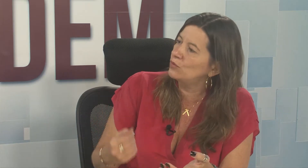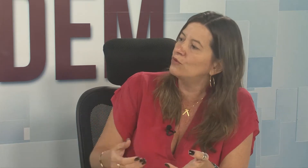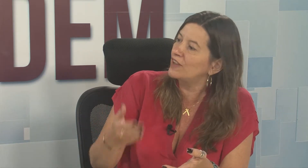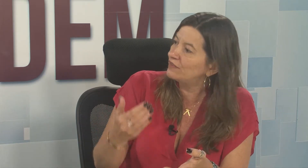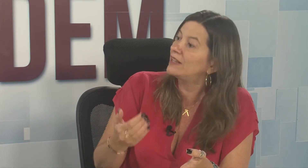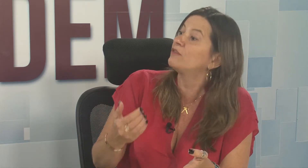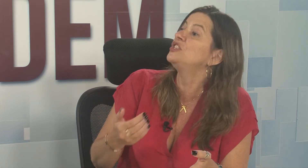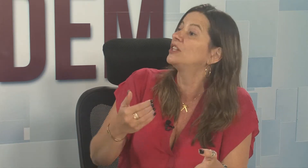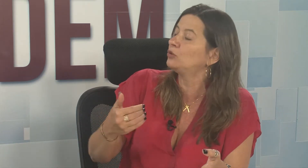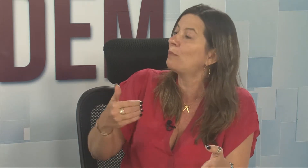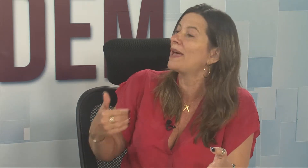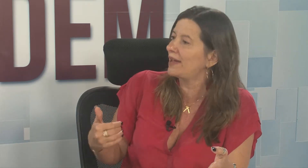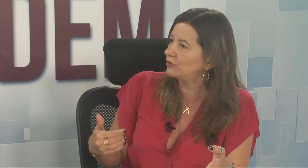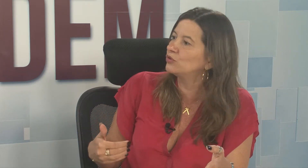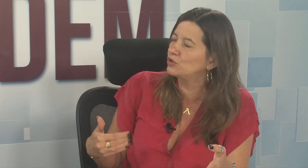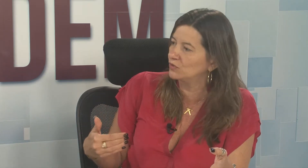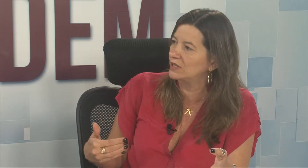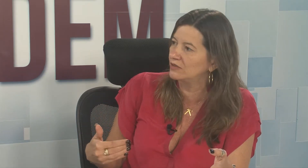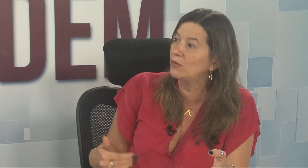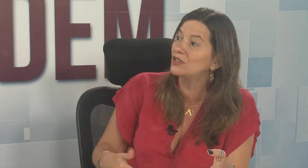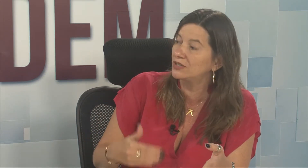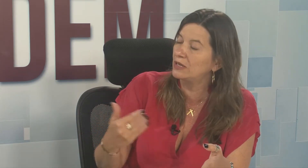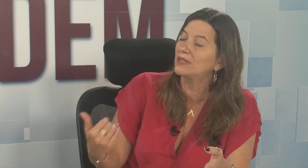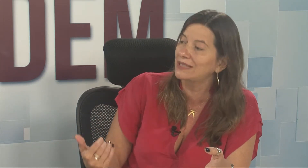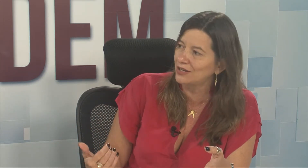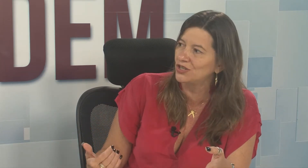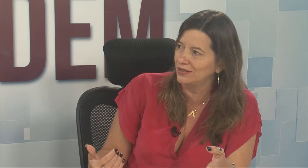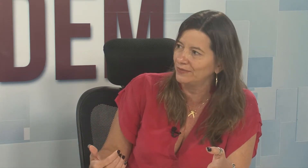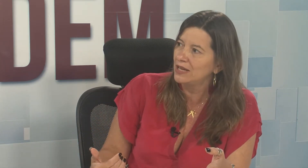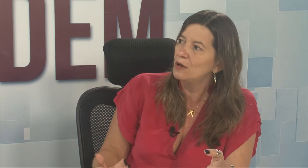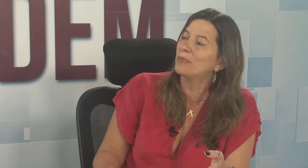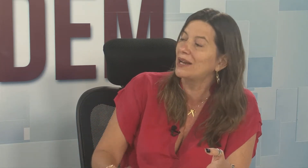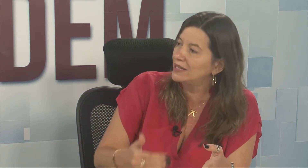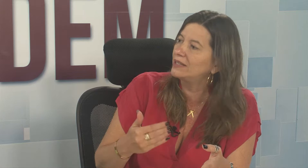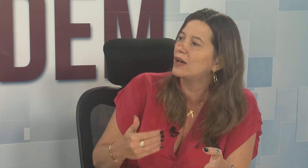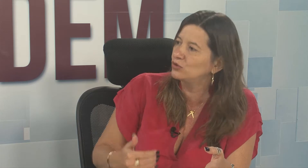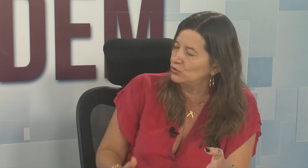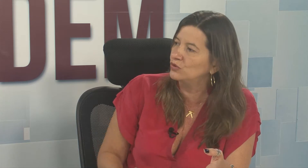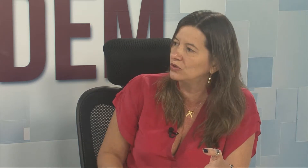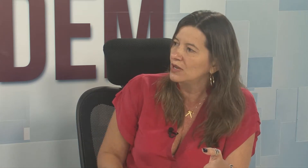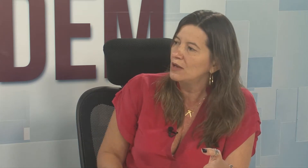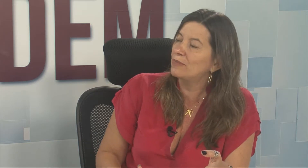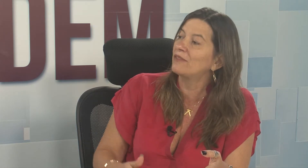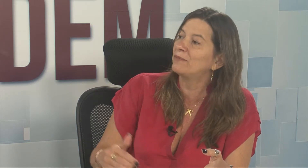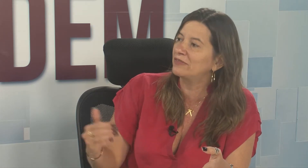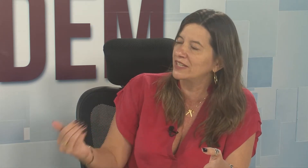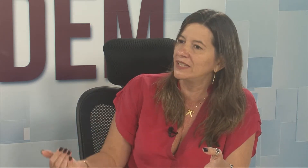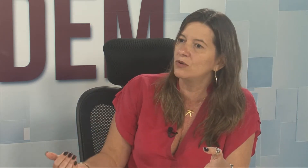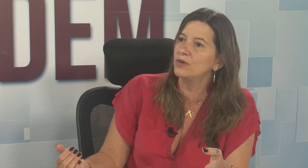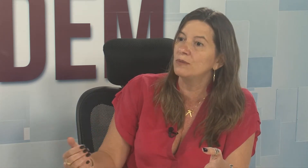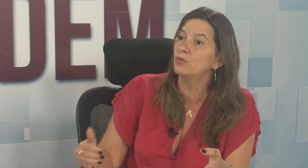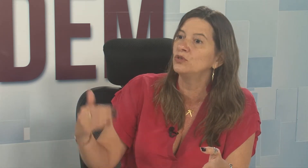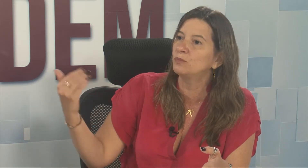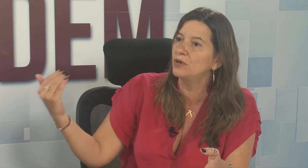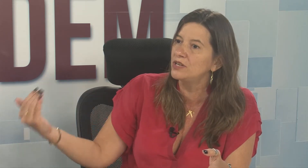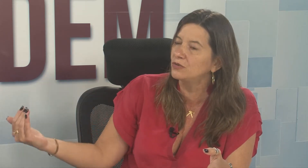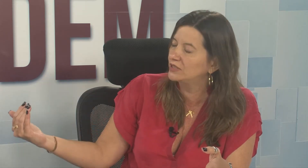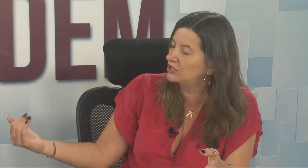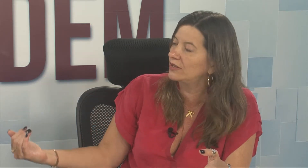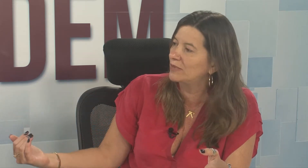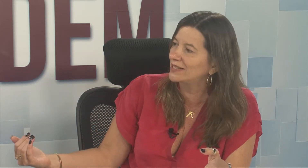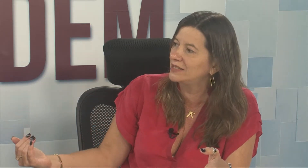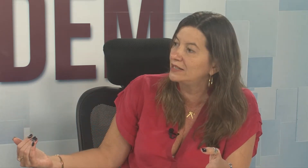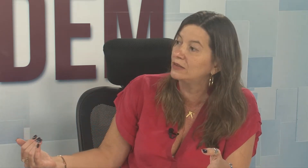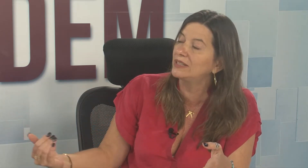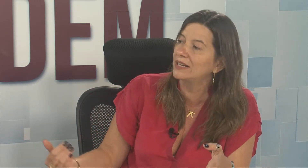vez o governo federal vem tirando o pé nos últimos anos. E eu acho que isso é uma tática para liquidar o SUS, para fazer com que muitos políticos